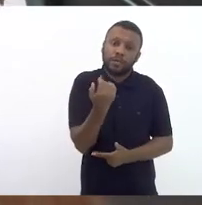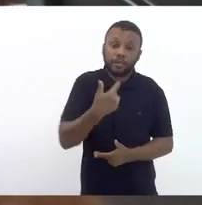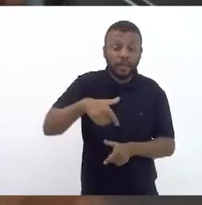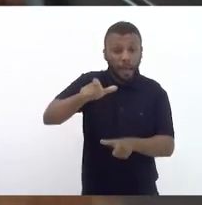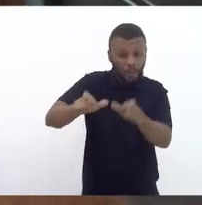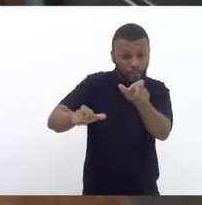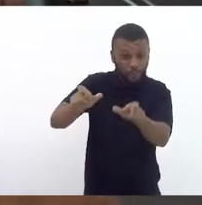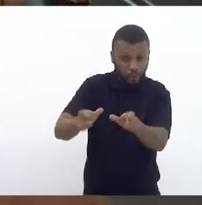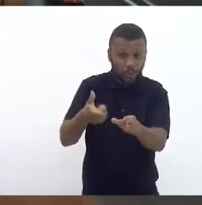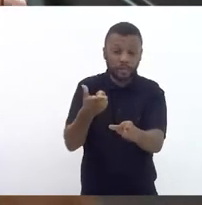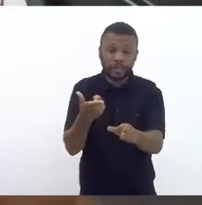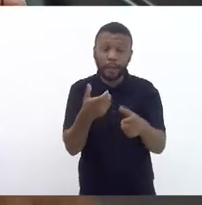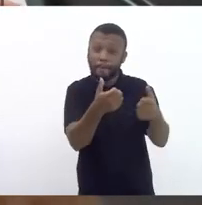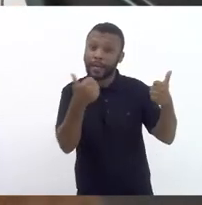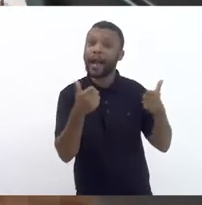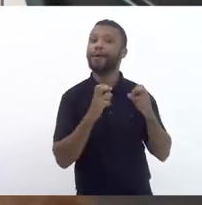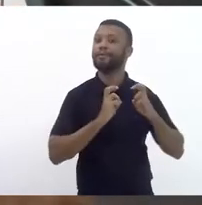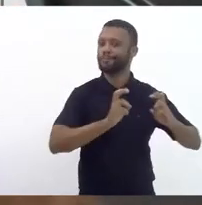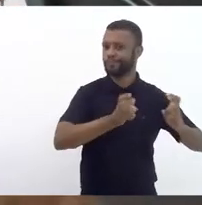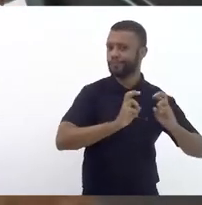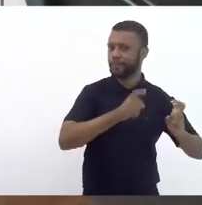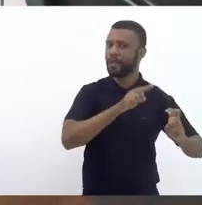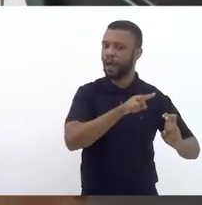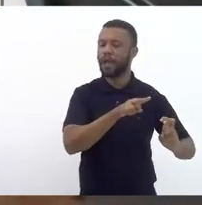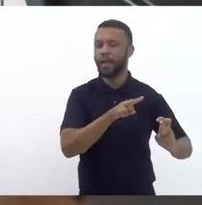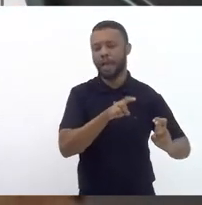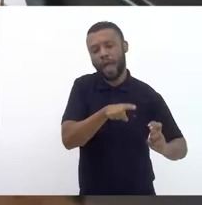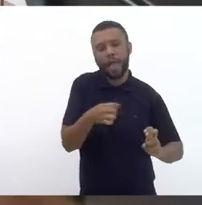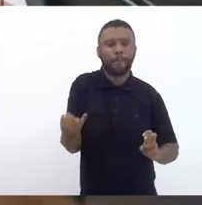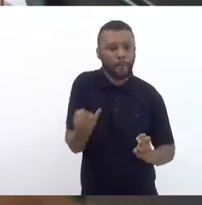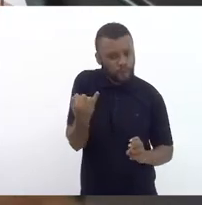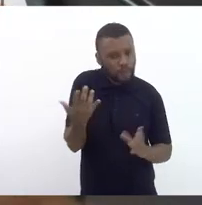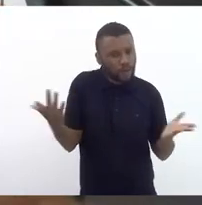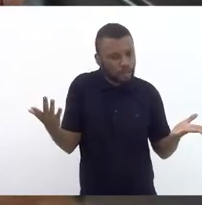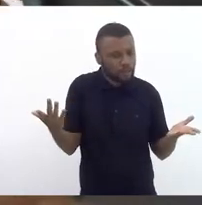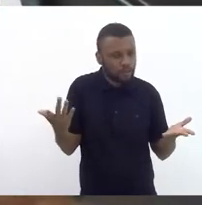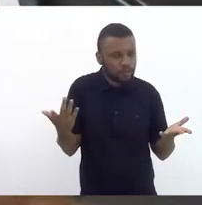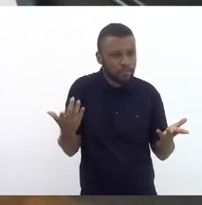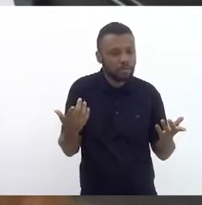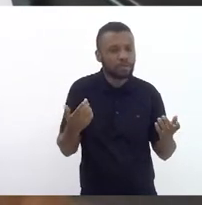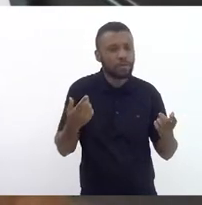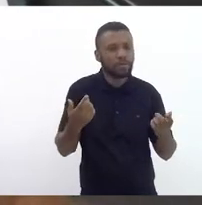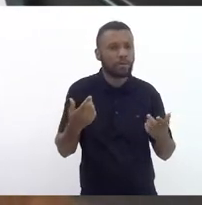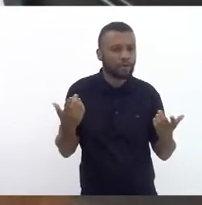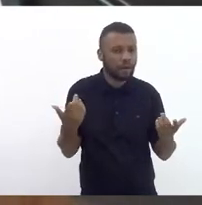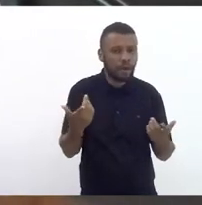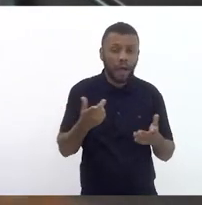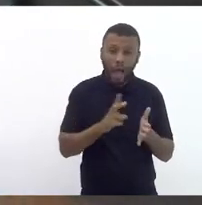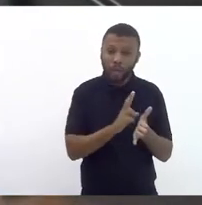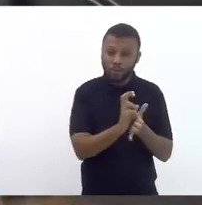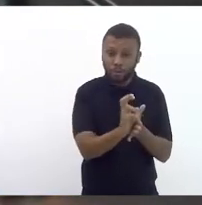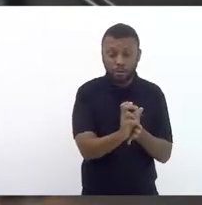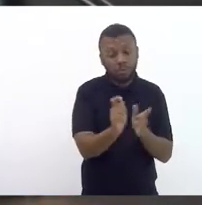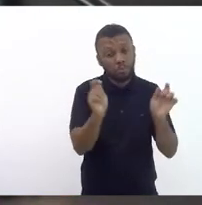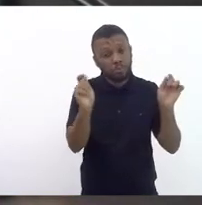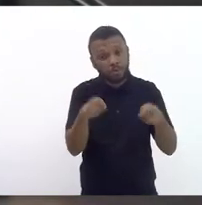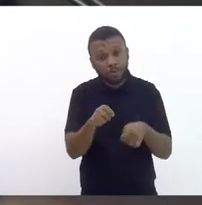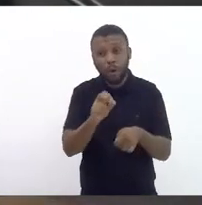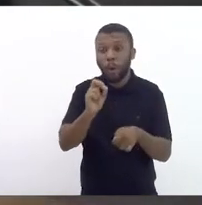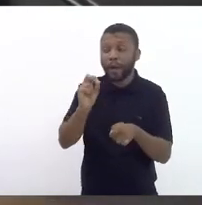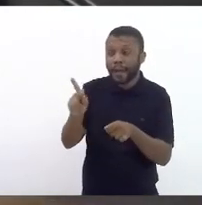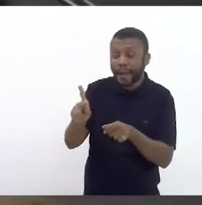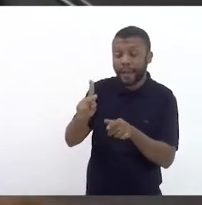seus usuários, das pessoas que estão usando os trens, a Supervia não podia falar assim, não está aqui